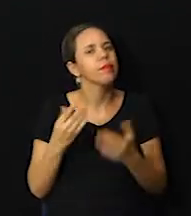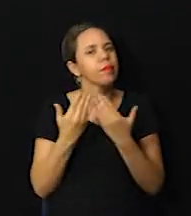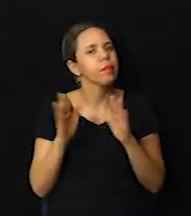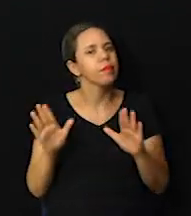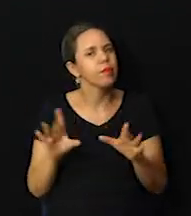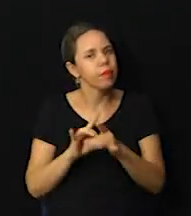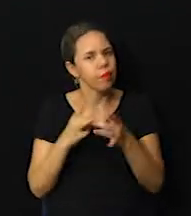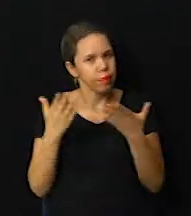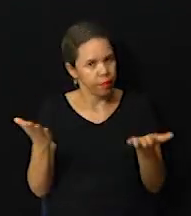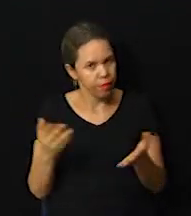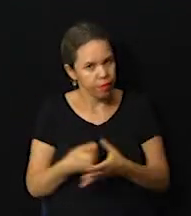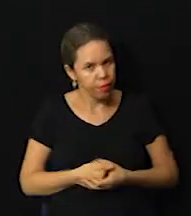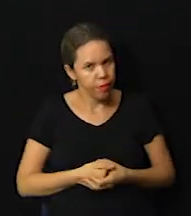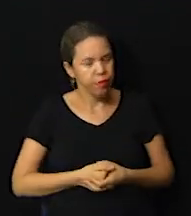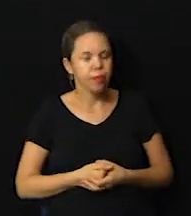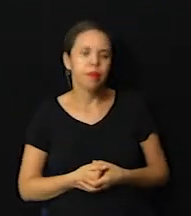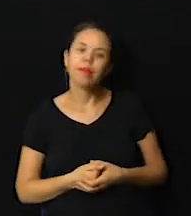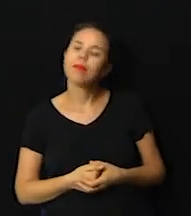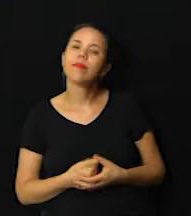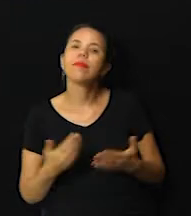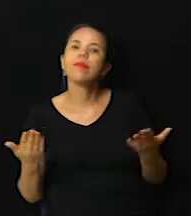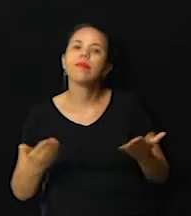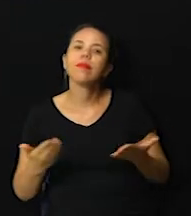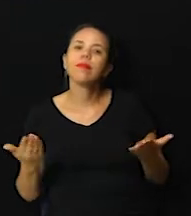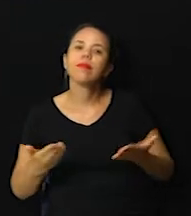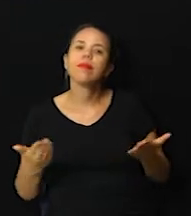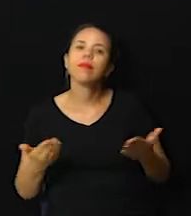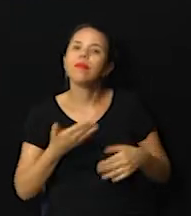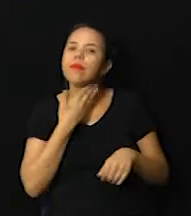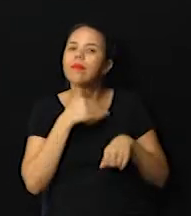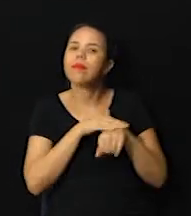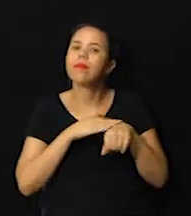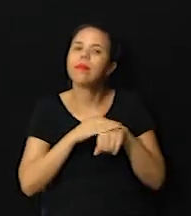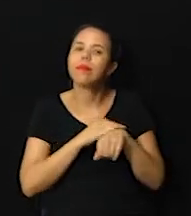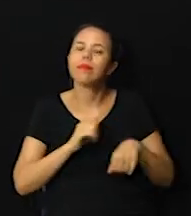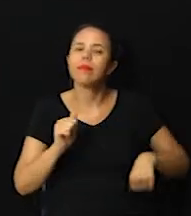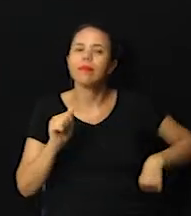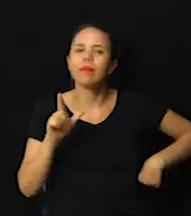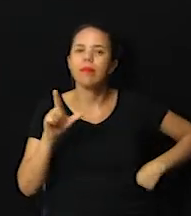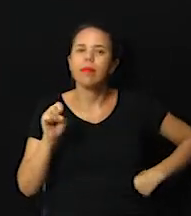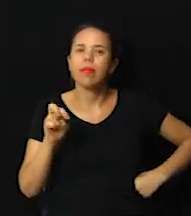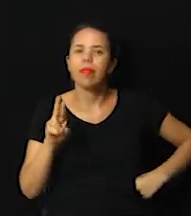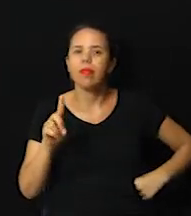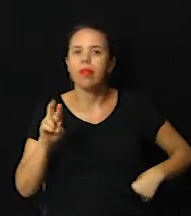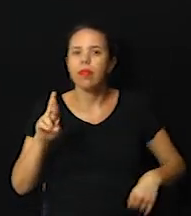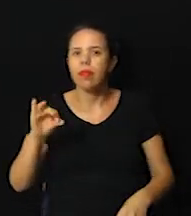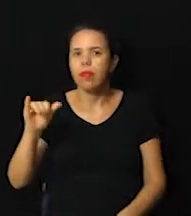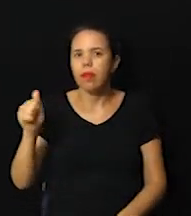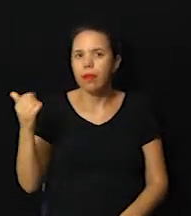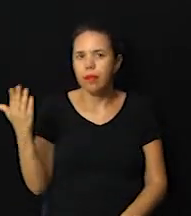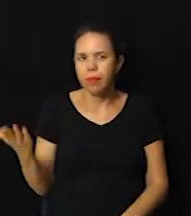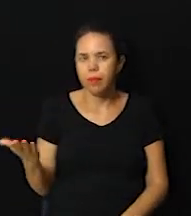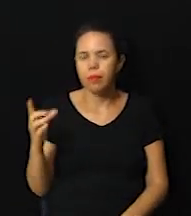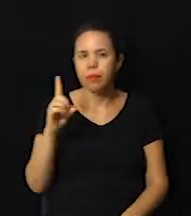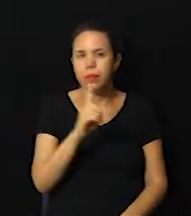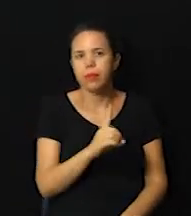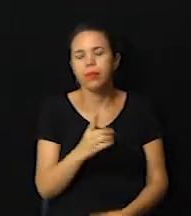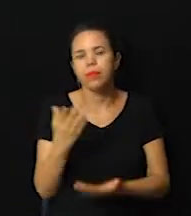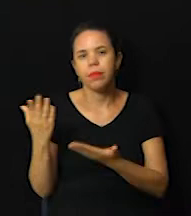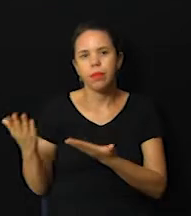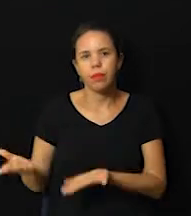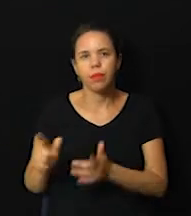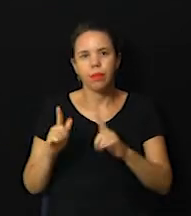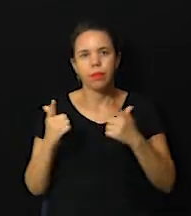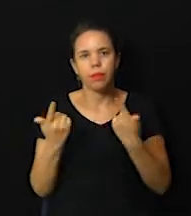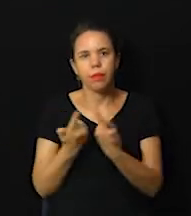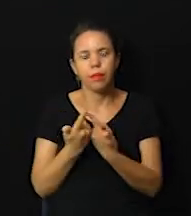portas abertas para vocês. E hoje eu vou conversar com a Alessandra Peca, que é coordenadora do